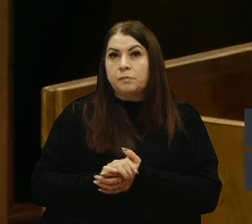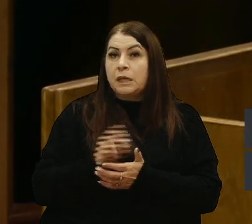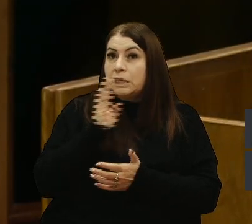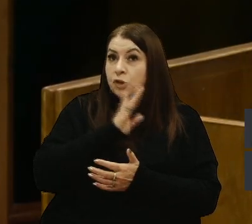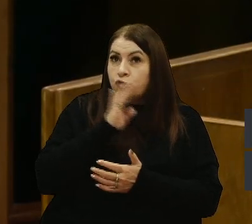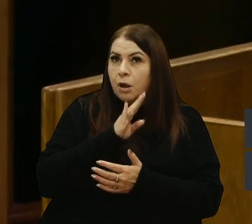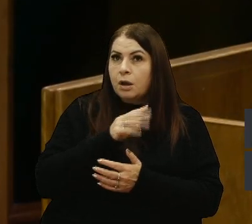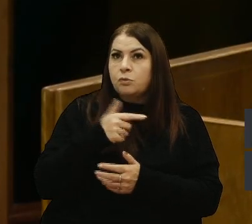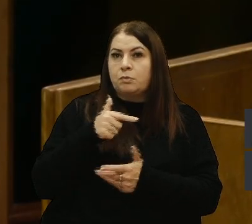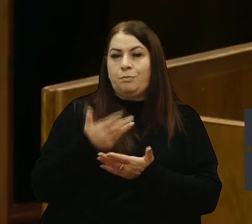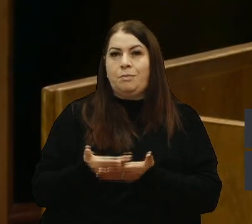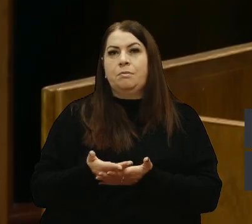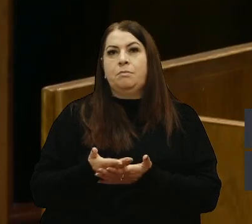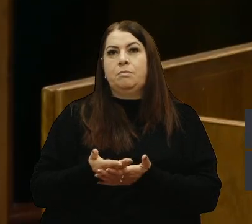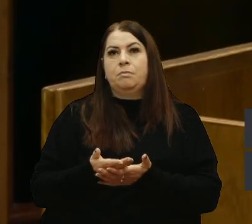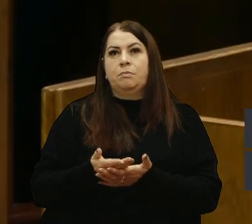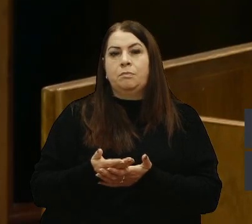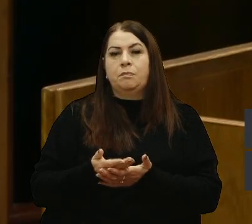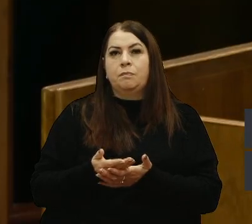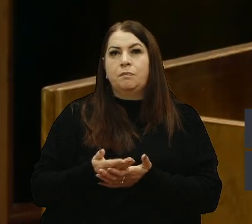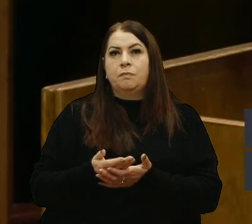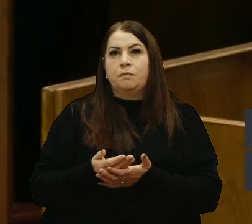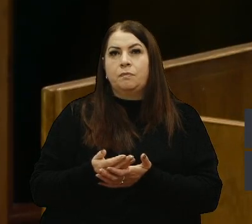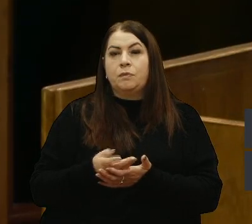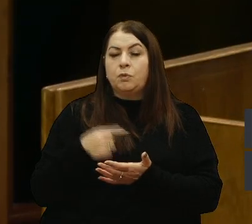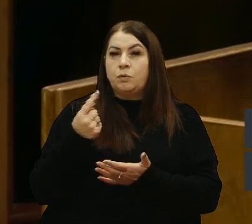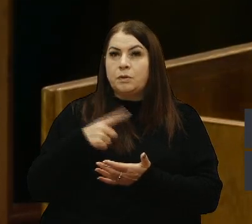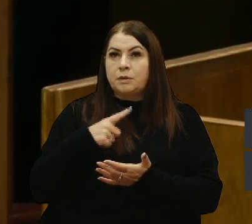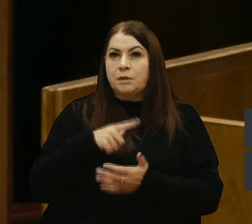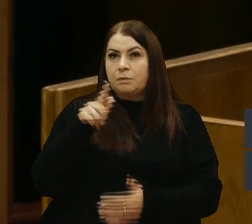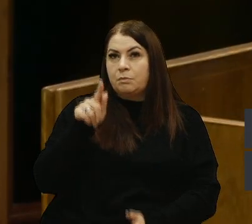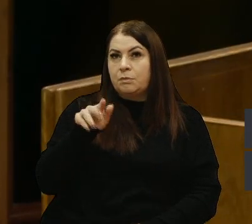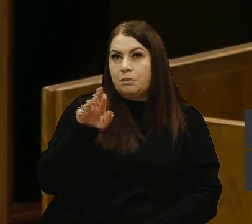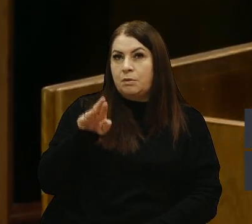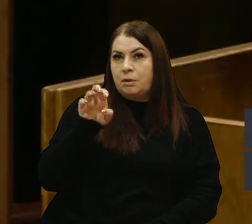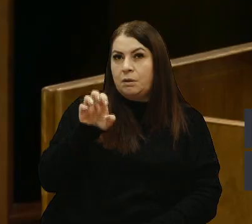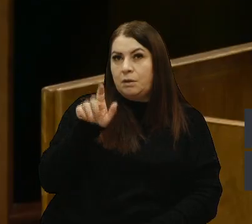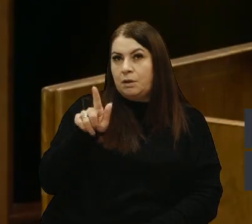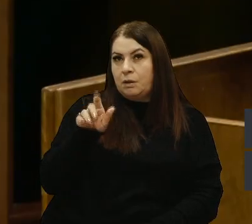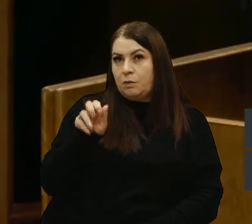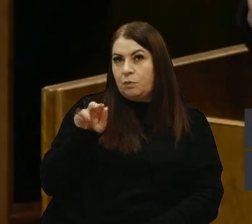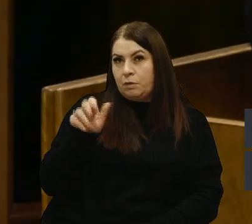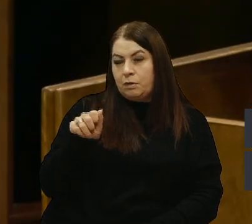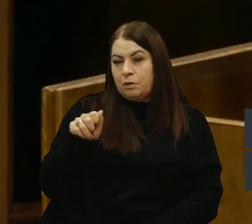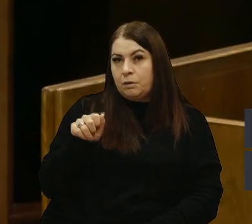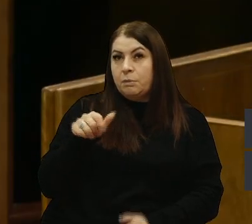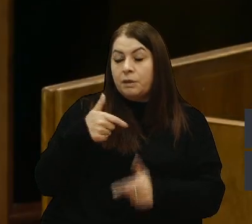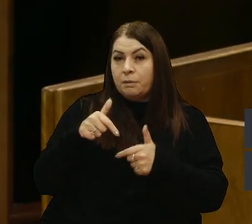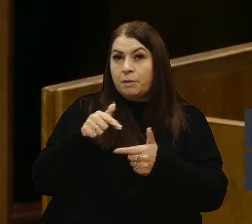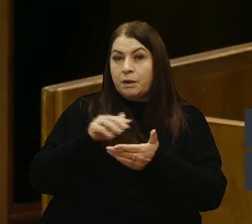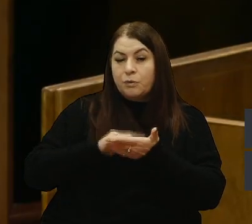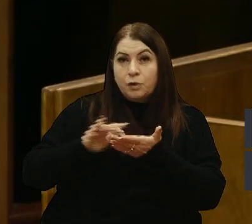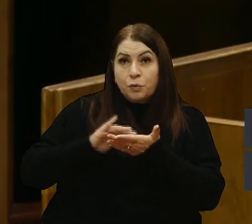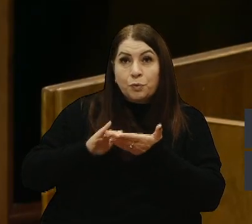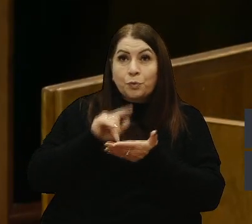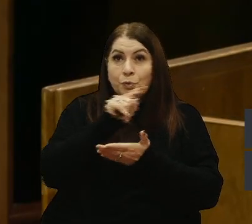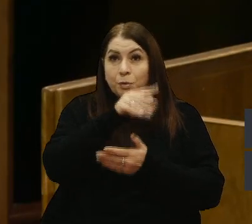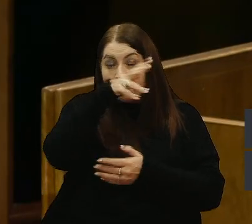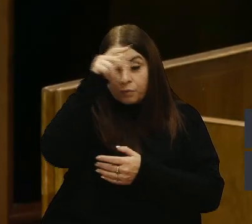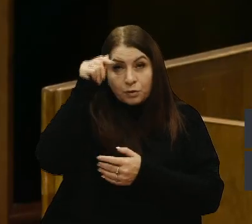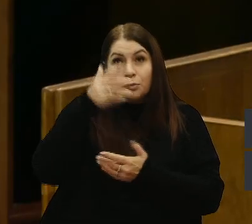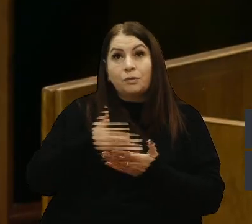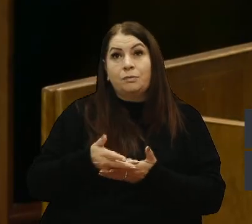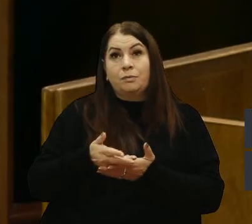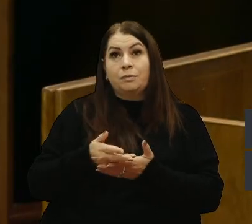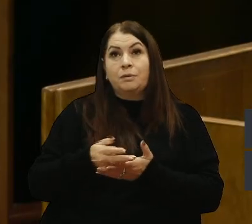agilidade no serviço. Nós temos a Grégora para botar o serviço eletrônico na prefeitura, mas aqui